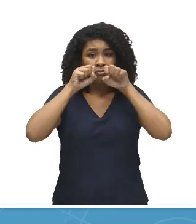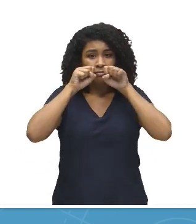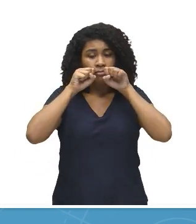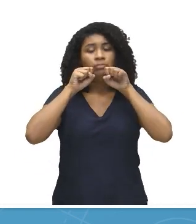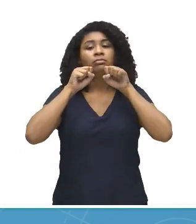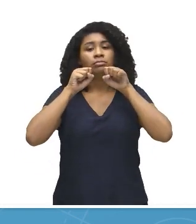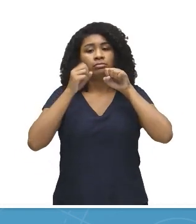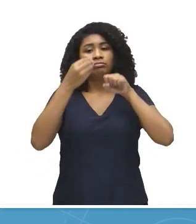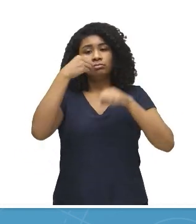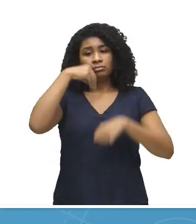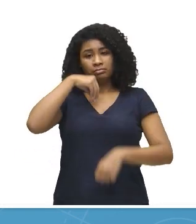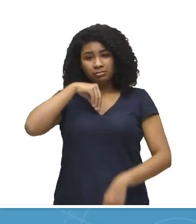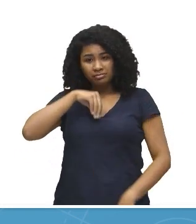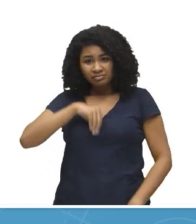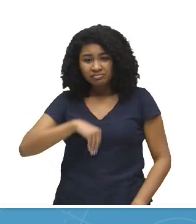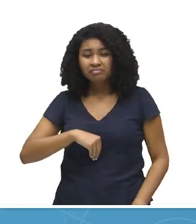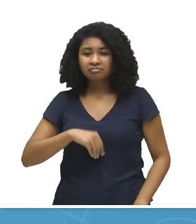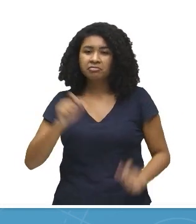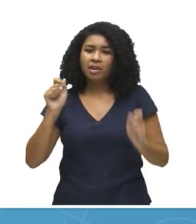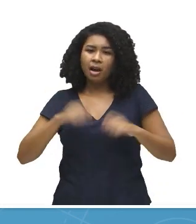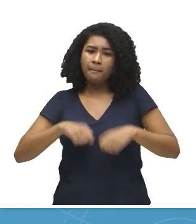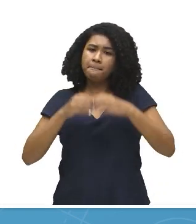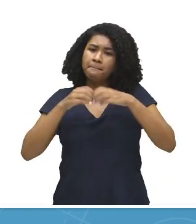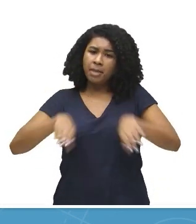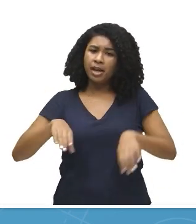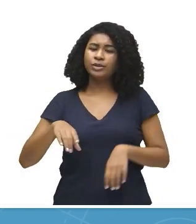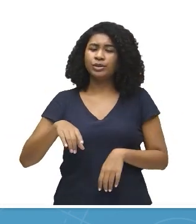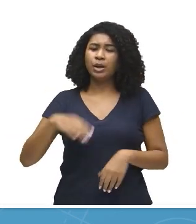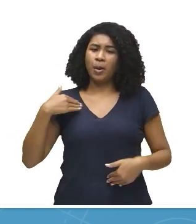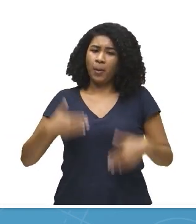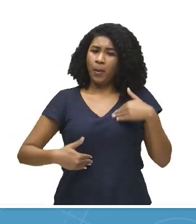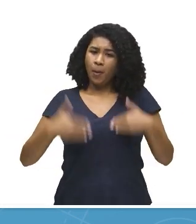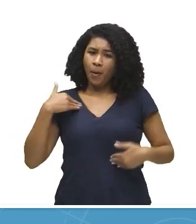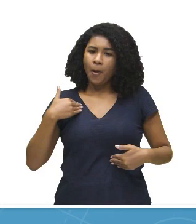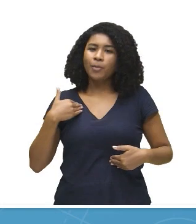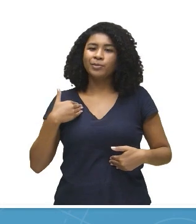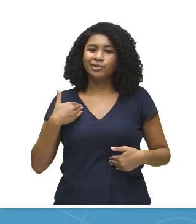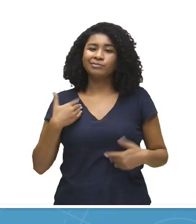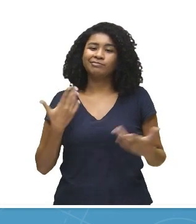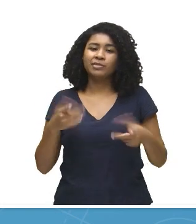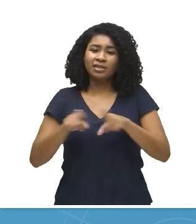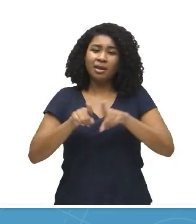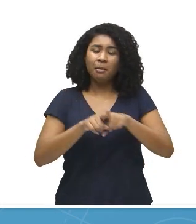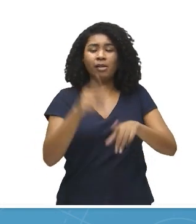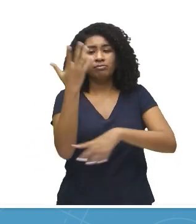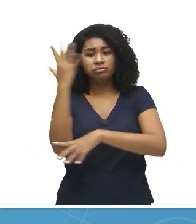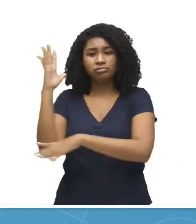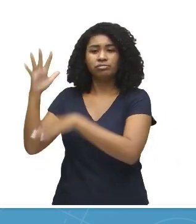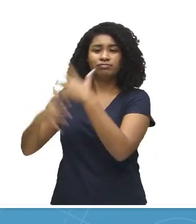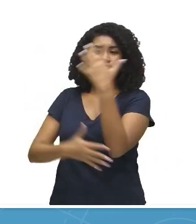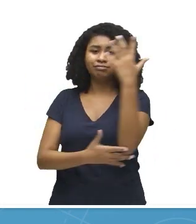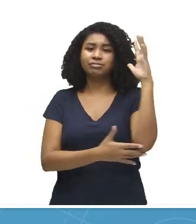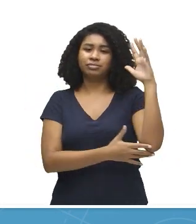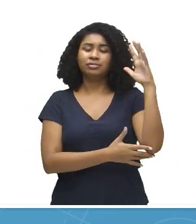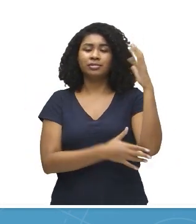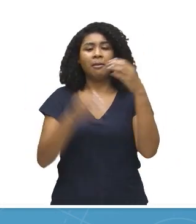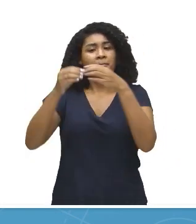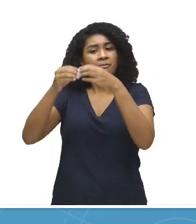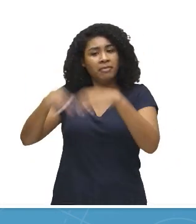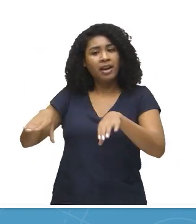acaba inalando essa fumaça, esses gases, né? e também